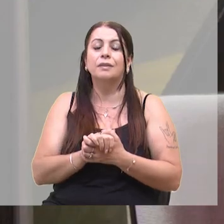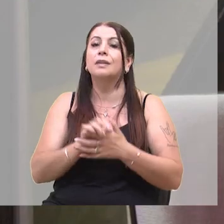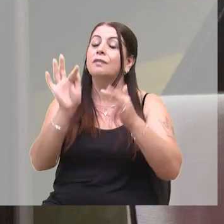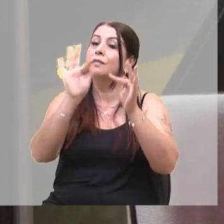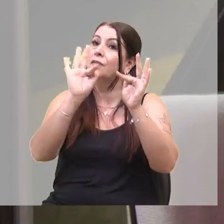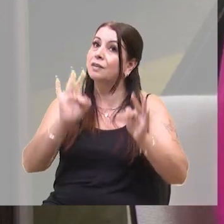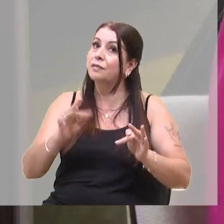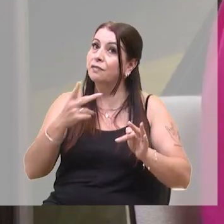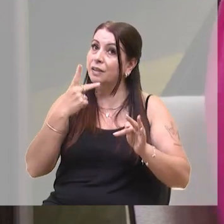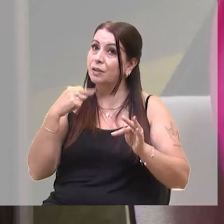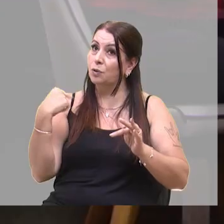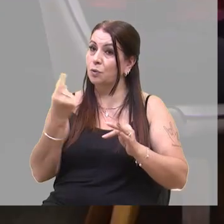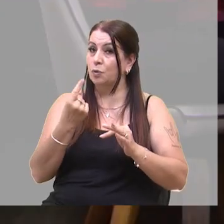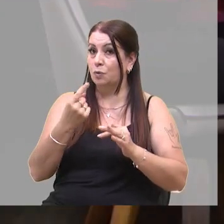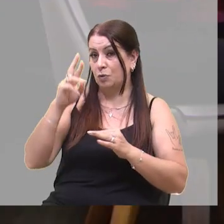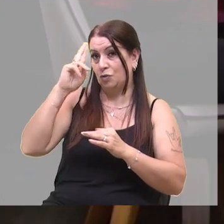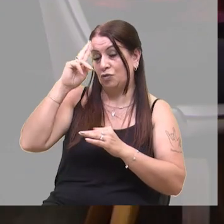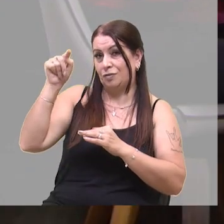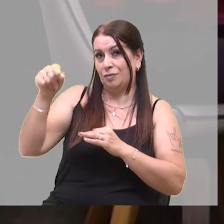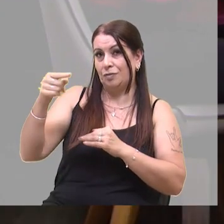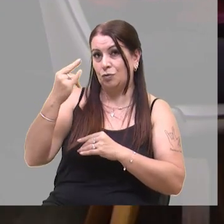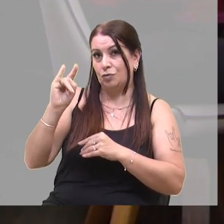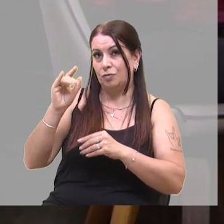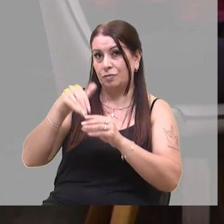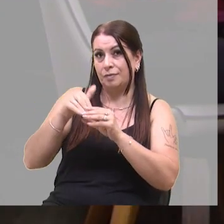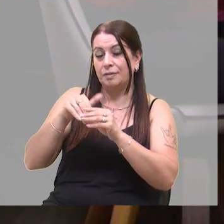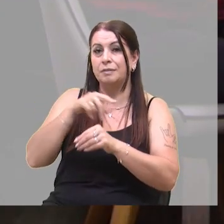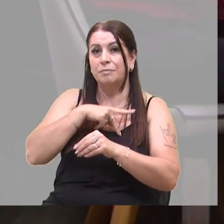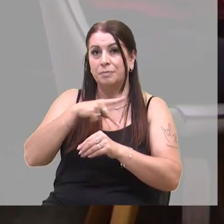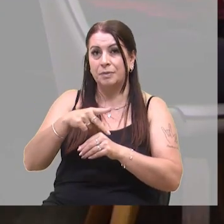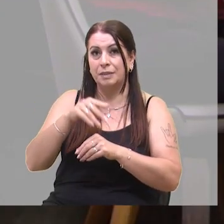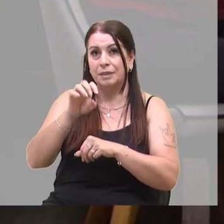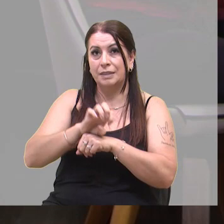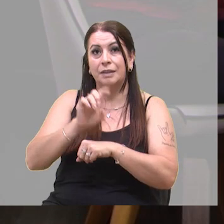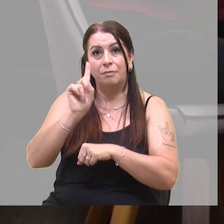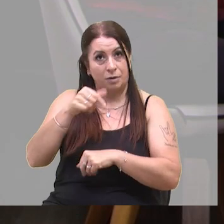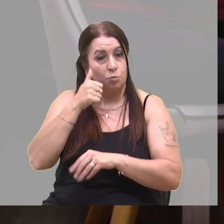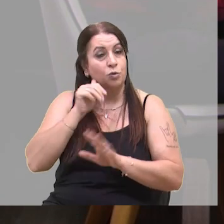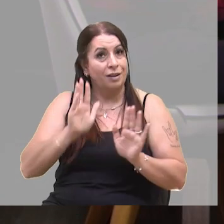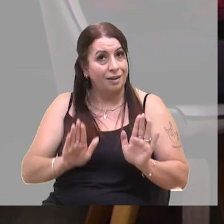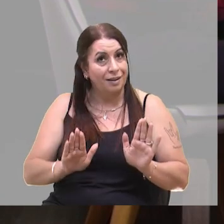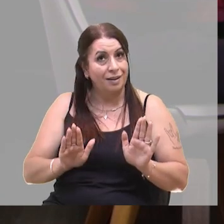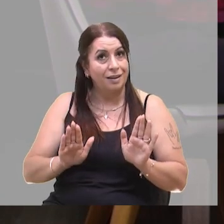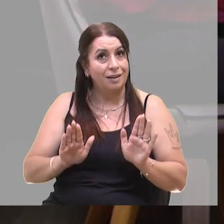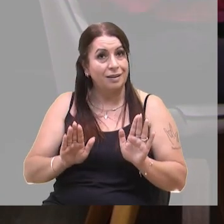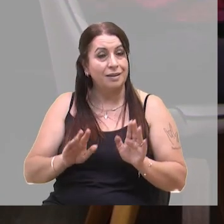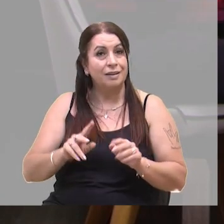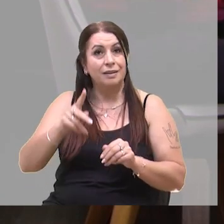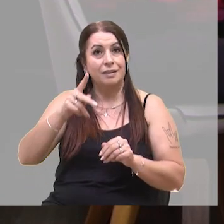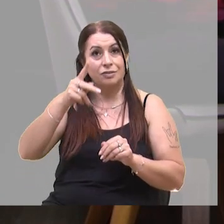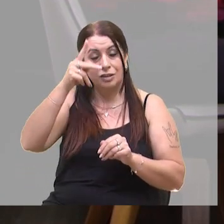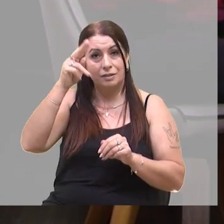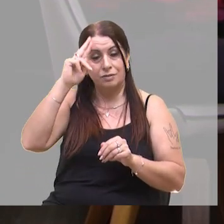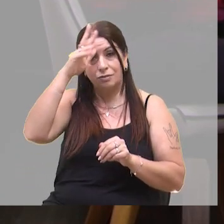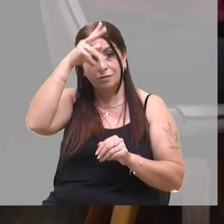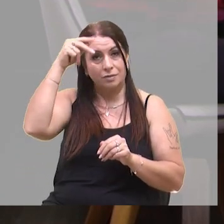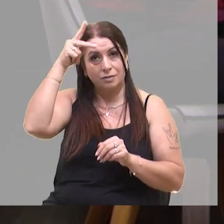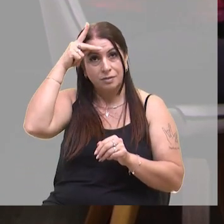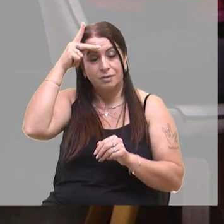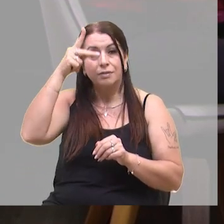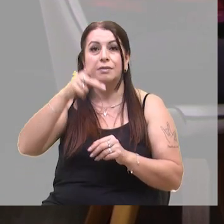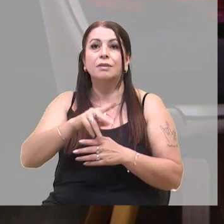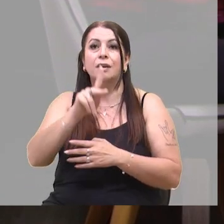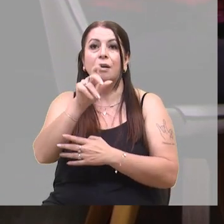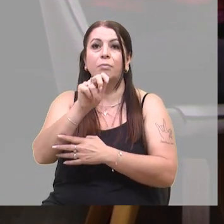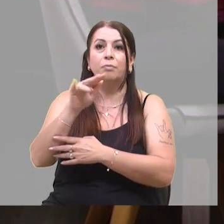do Estado. Exato. E fico extremamente feliz em dizer que o nosso diretório, na última eleição, a nossa presidente estadual é uma mulher, né? A